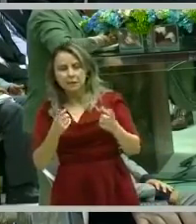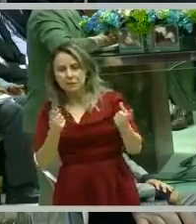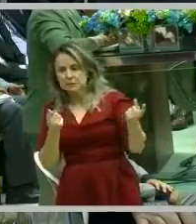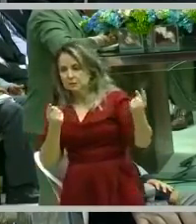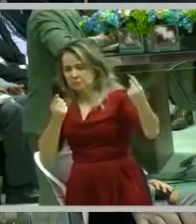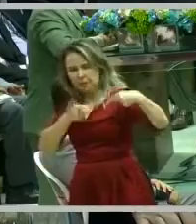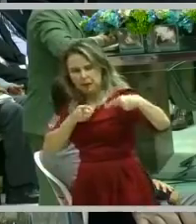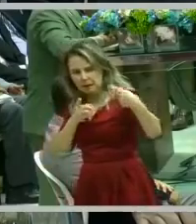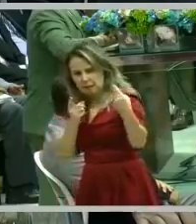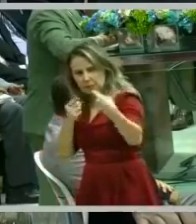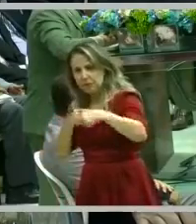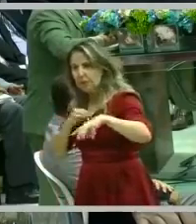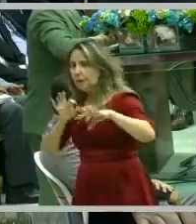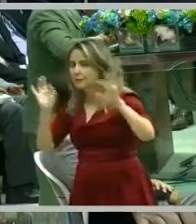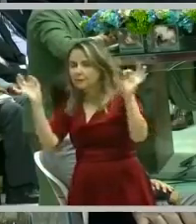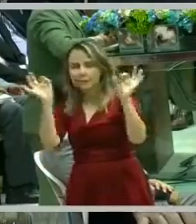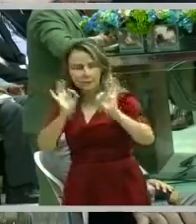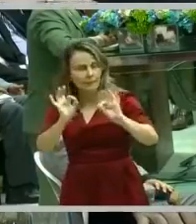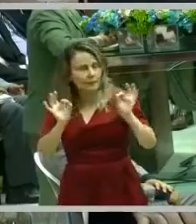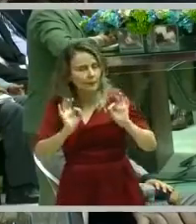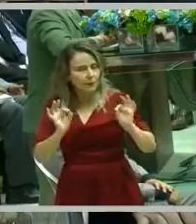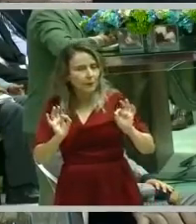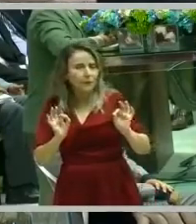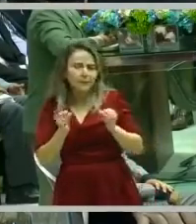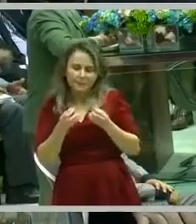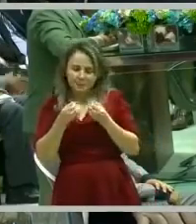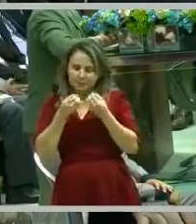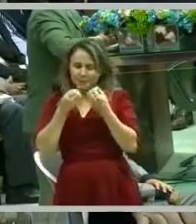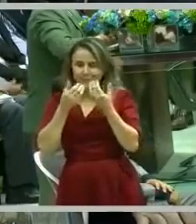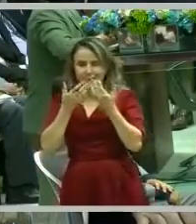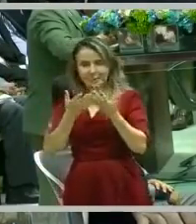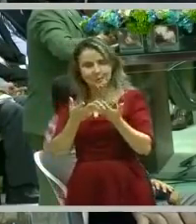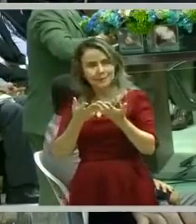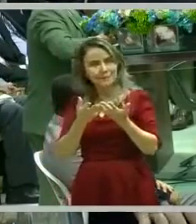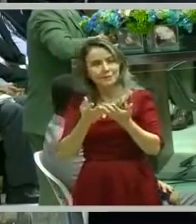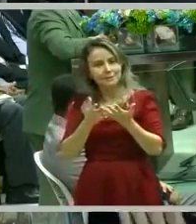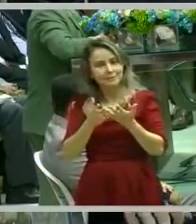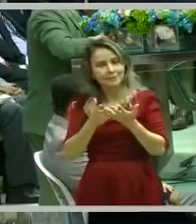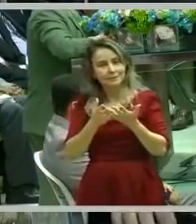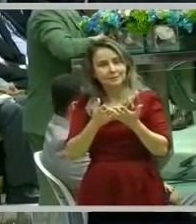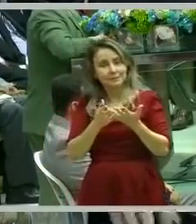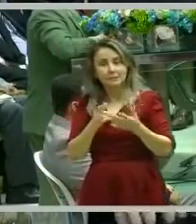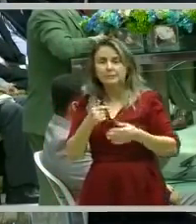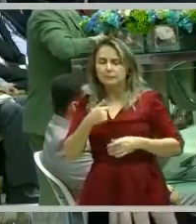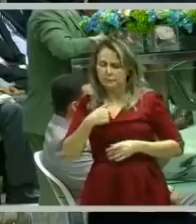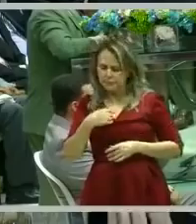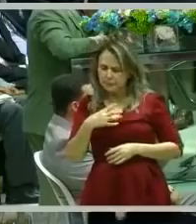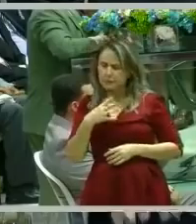Tranquilão, bonachão, e ninguém mexe com ele.